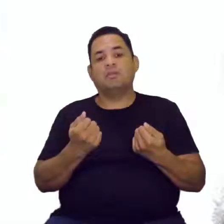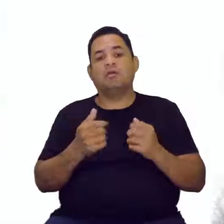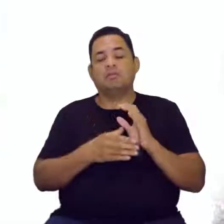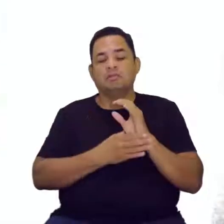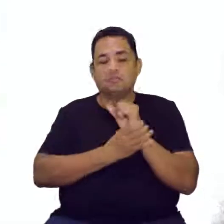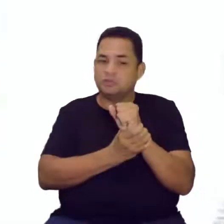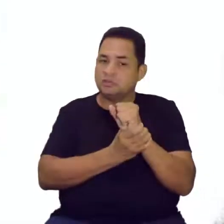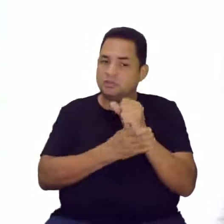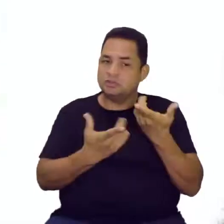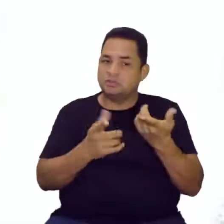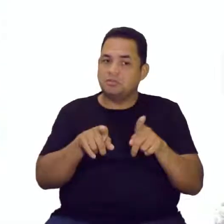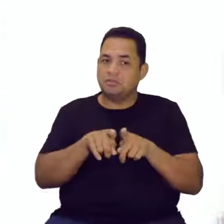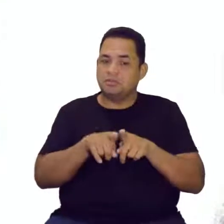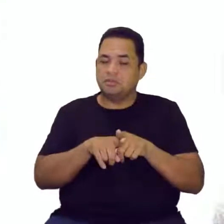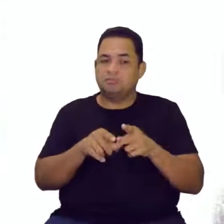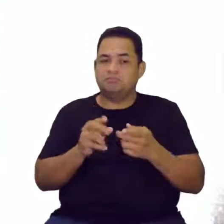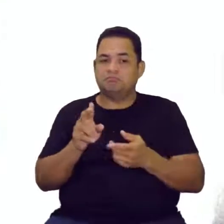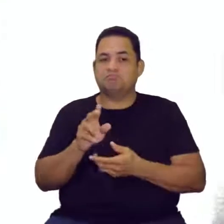esse sistema.